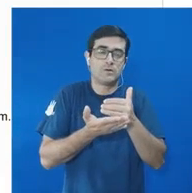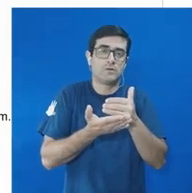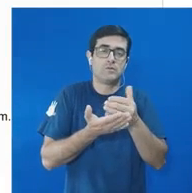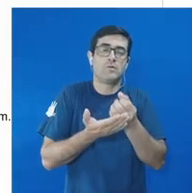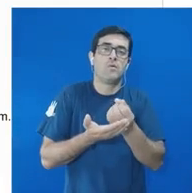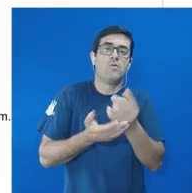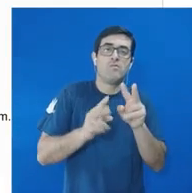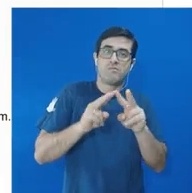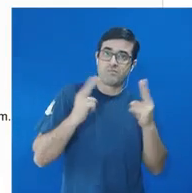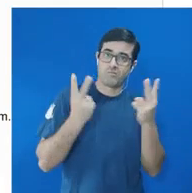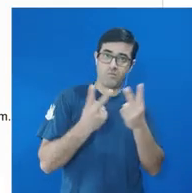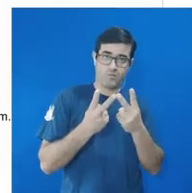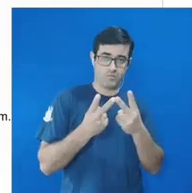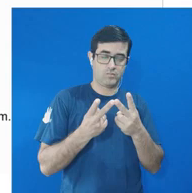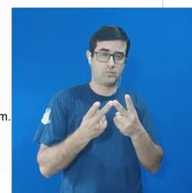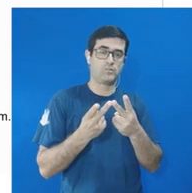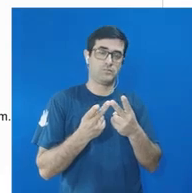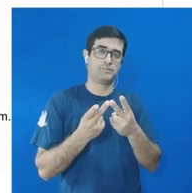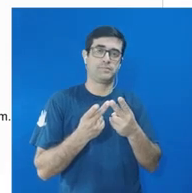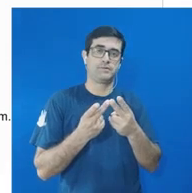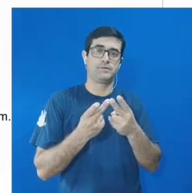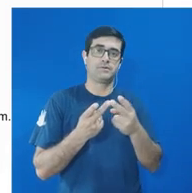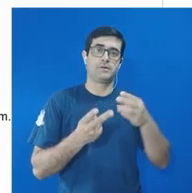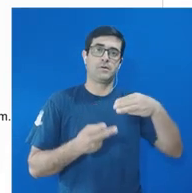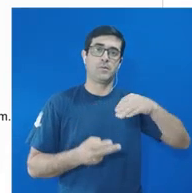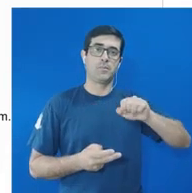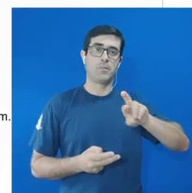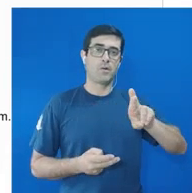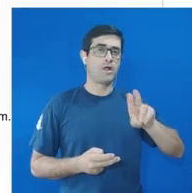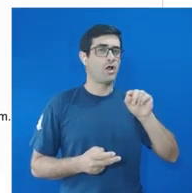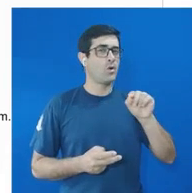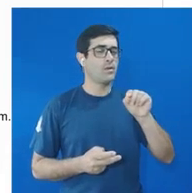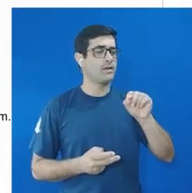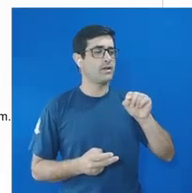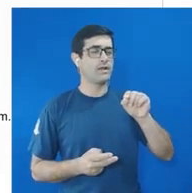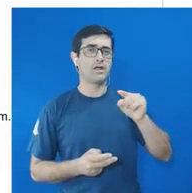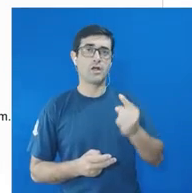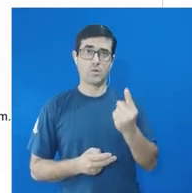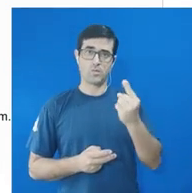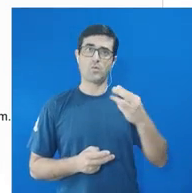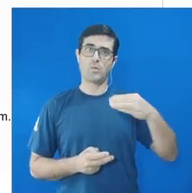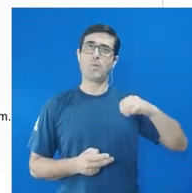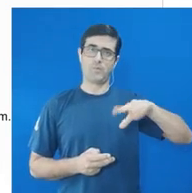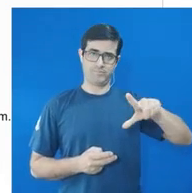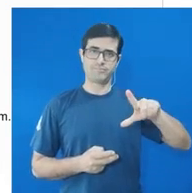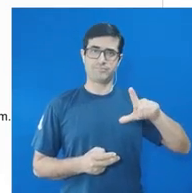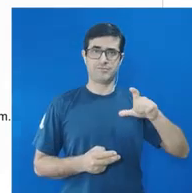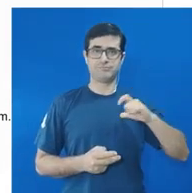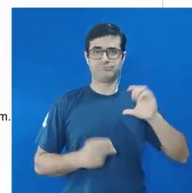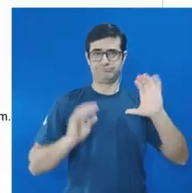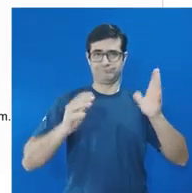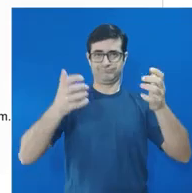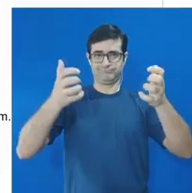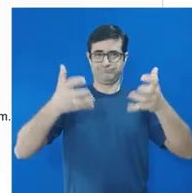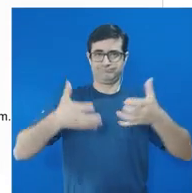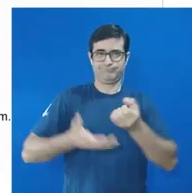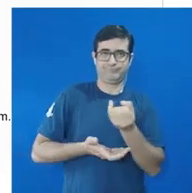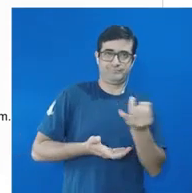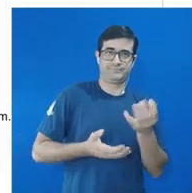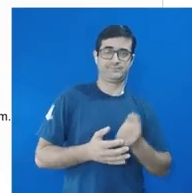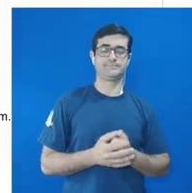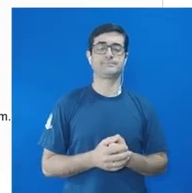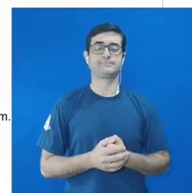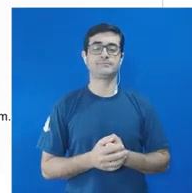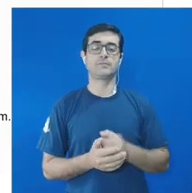molar, o que é o volume molar? O volume de 1 mol, que é essa quantidade que eu estou falando para vocês. Vai ser o quê? O